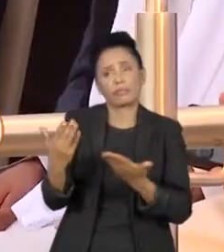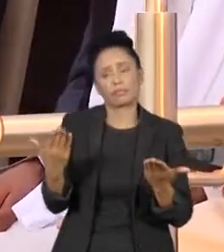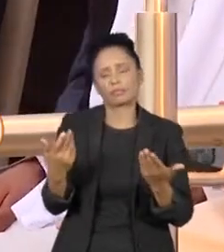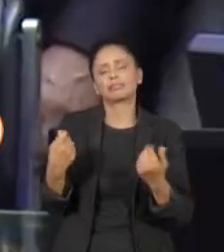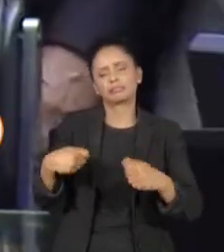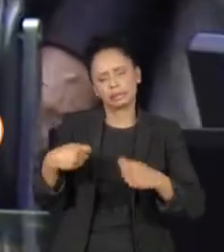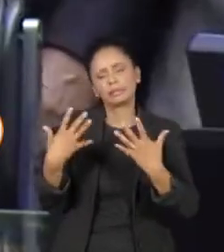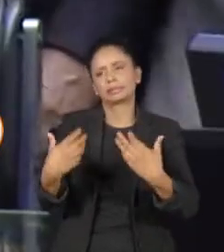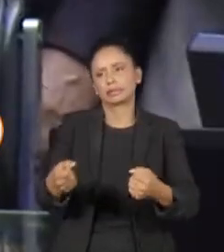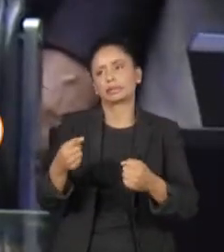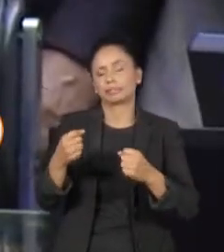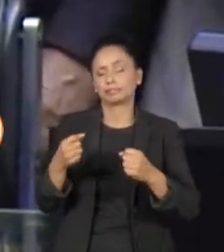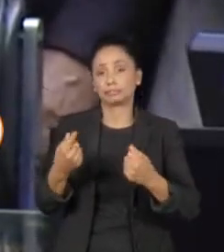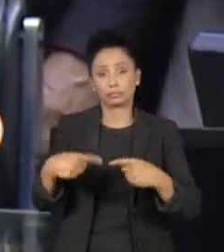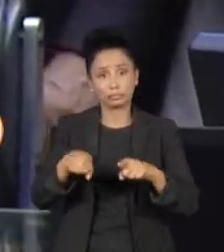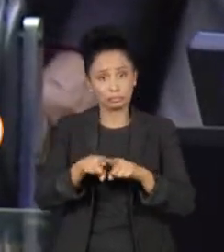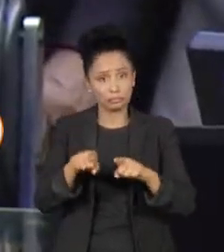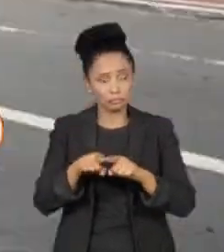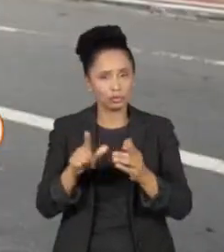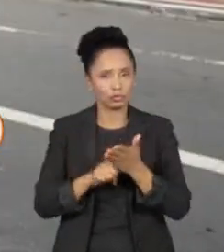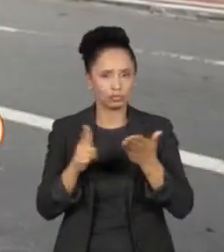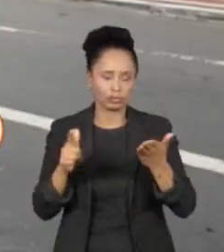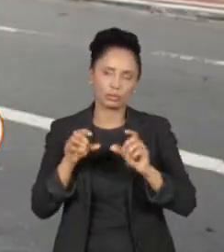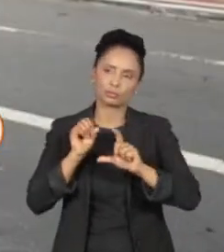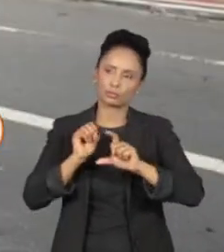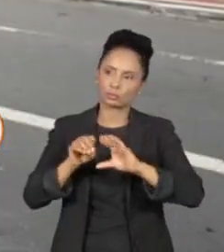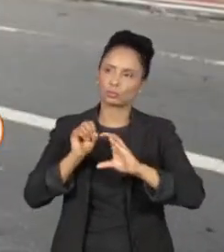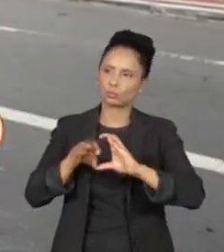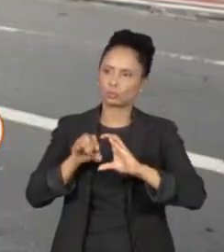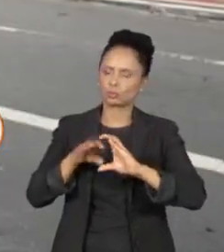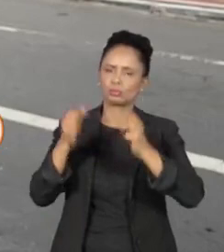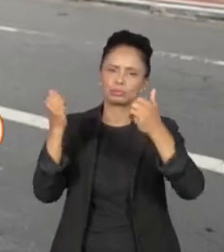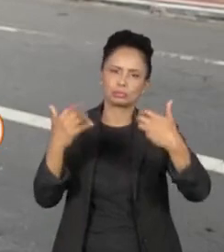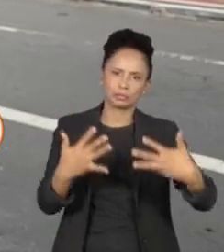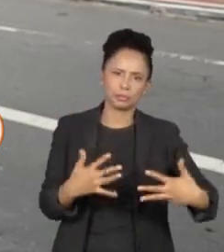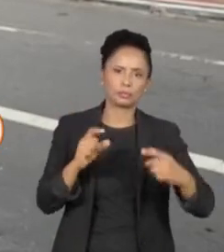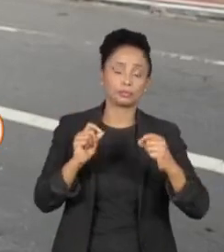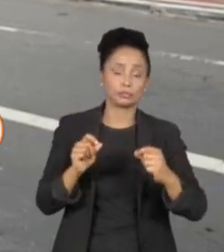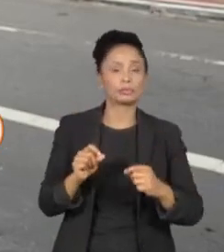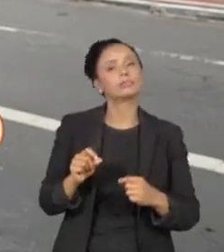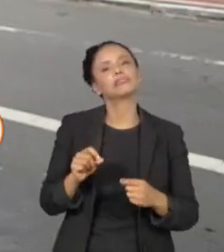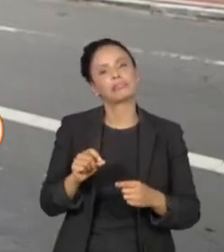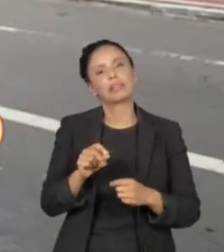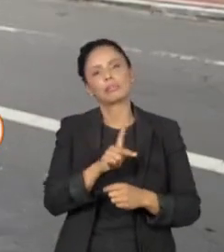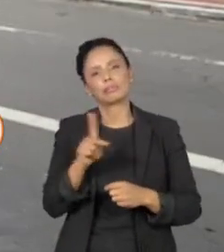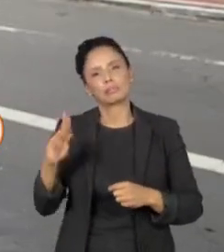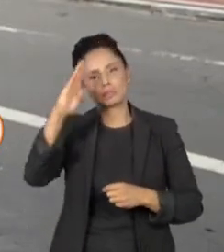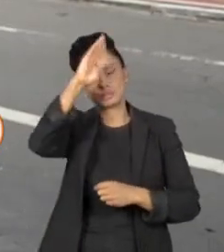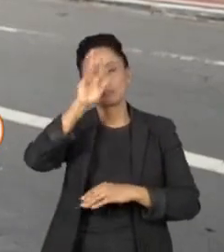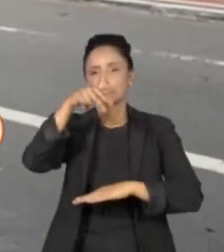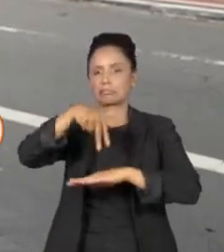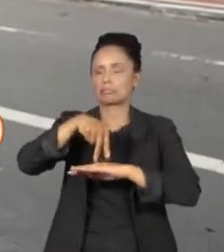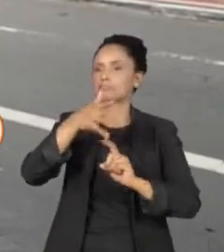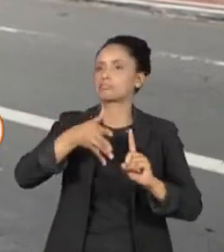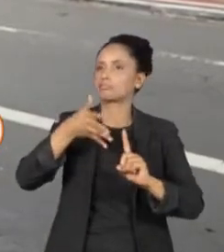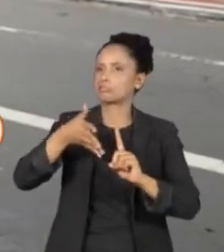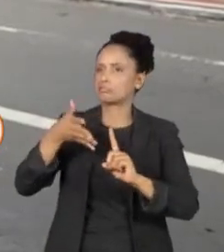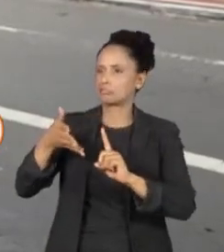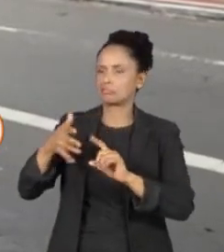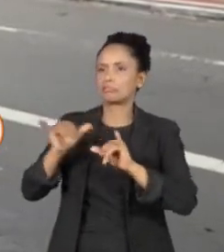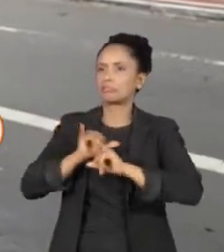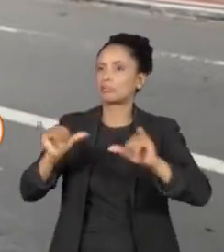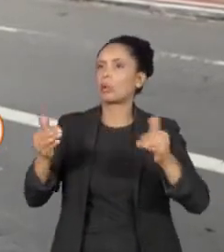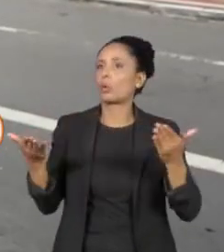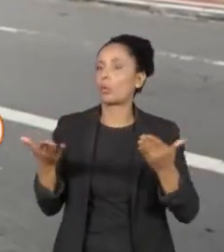conflitos pelo país. Já o jornal O Globo diz que o presidente pode se pronunciar ainda hoje sobre o resultado das eleições, mas